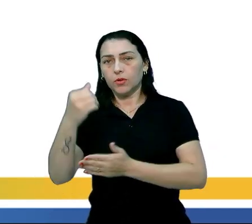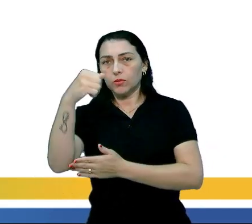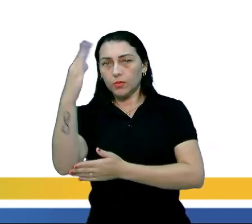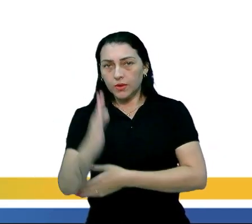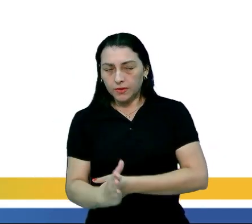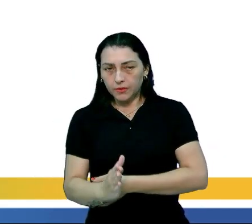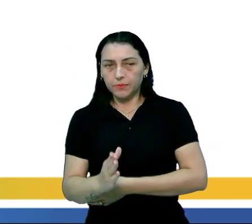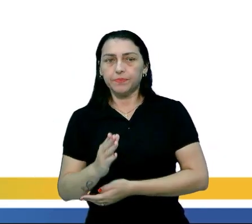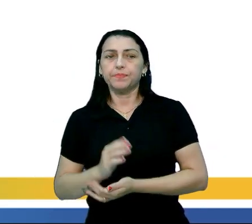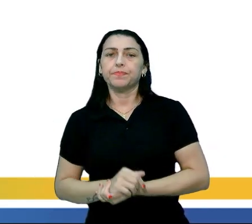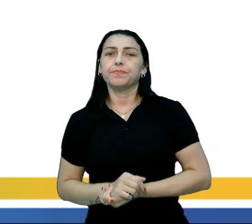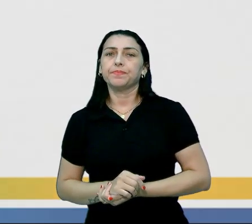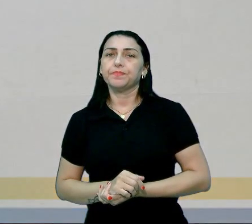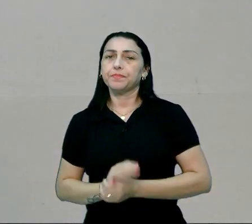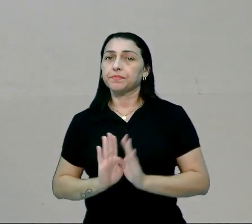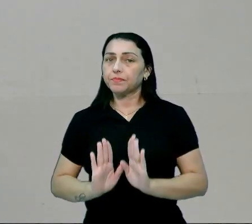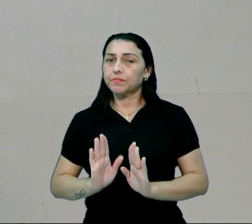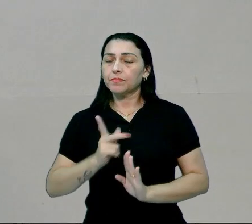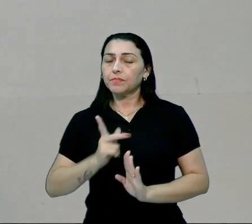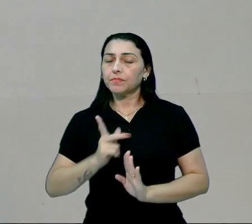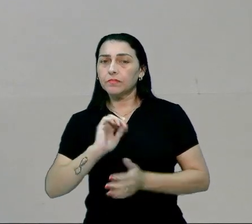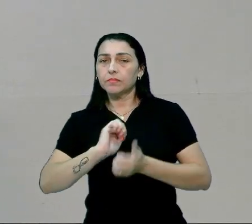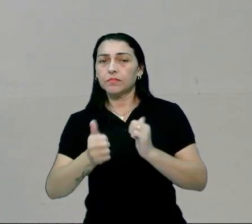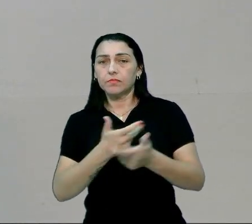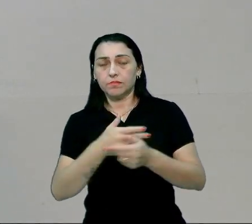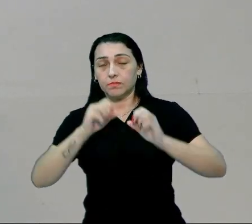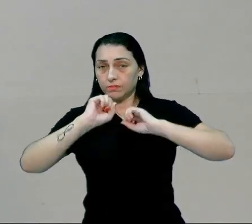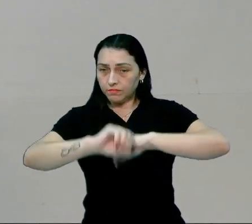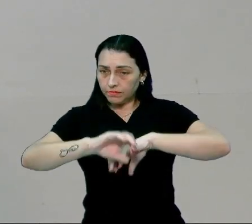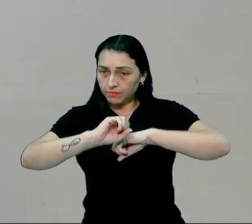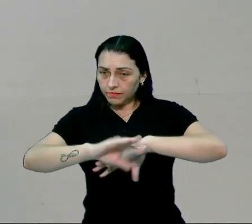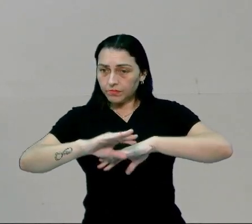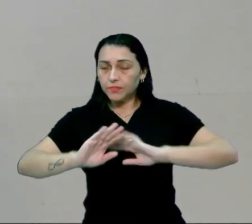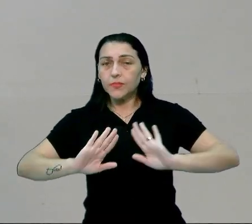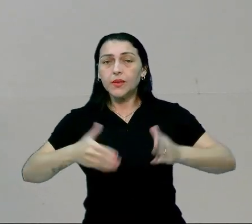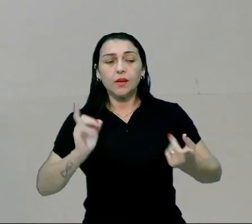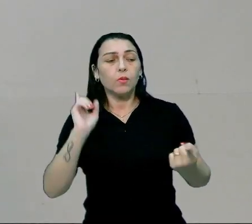Brasil. Aqui a gente está falando do esporte educativo, qual é o direcionamento e por que ele